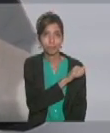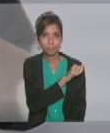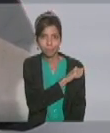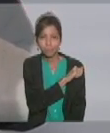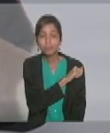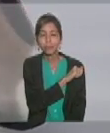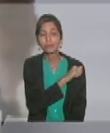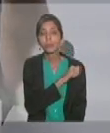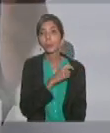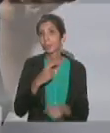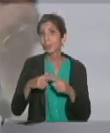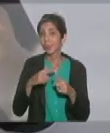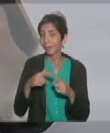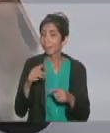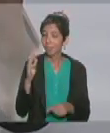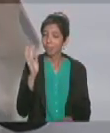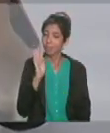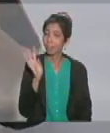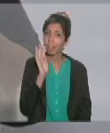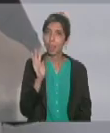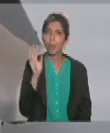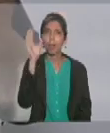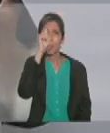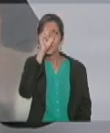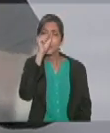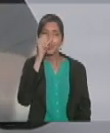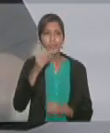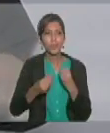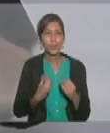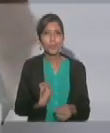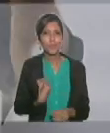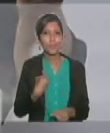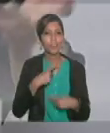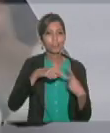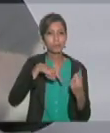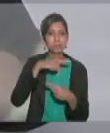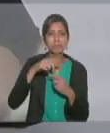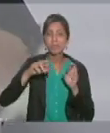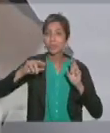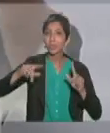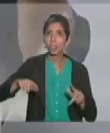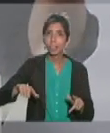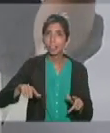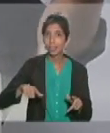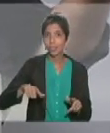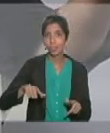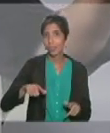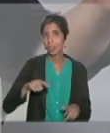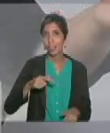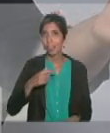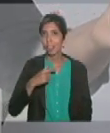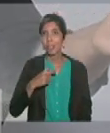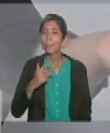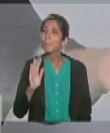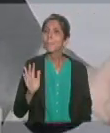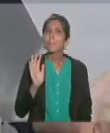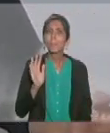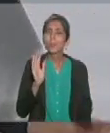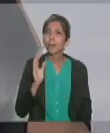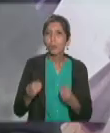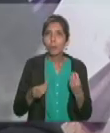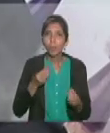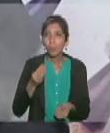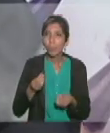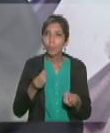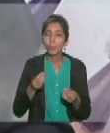ano de escolaridade, o que é legal, porque eles aprendem a conviver com as questões das diferenças. Você não é um aluno de 7º.